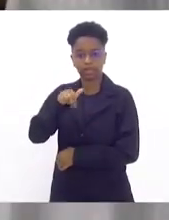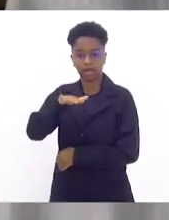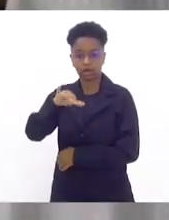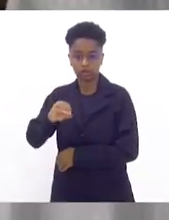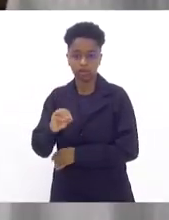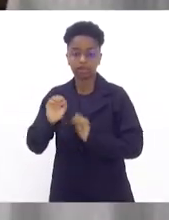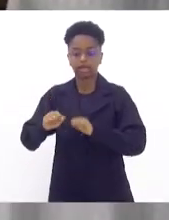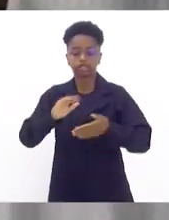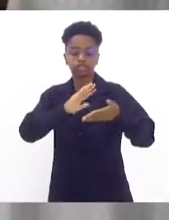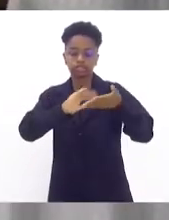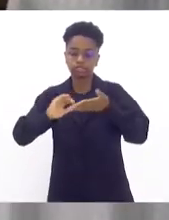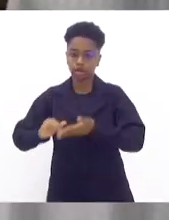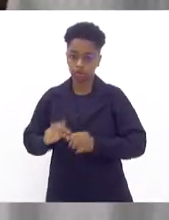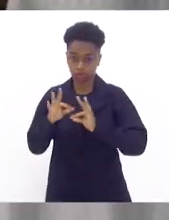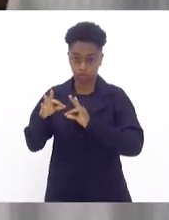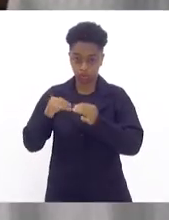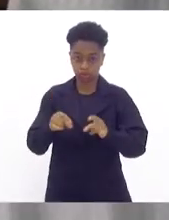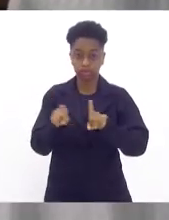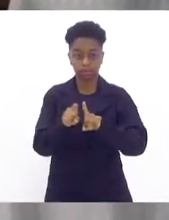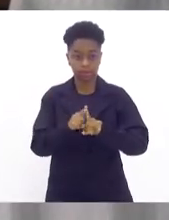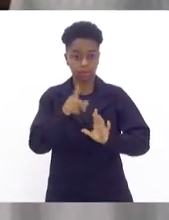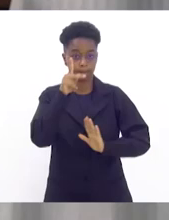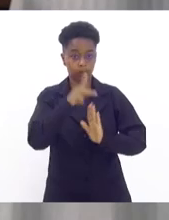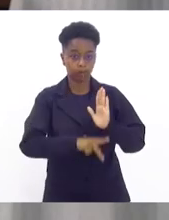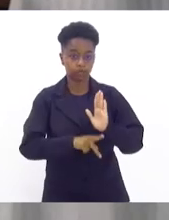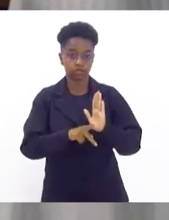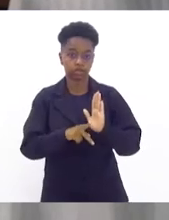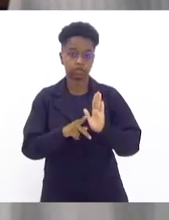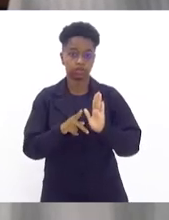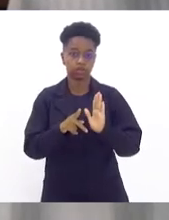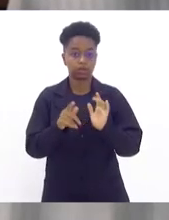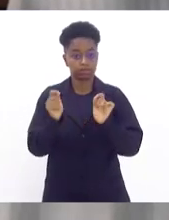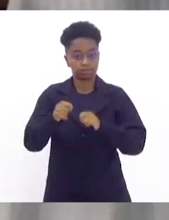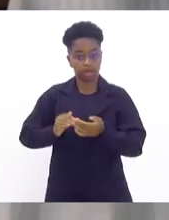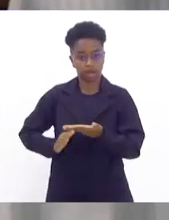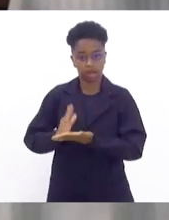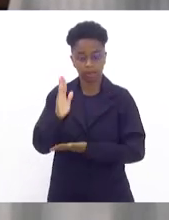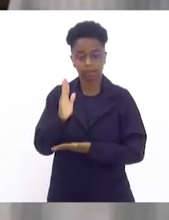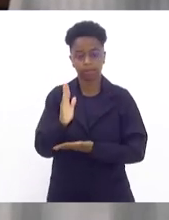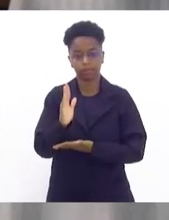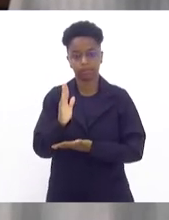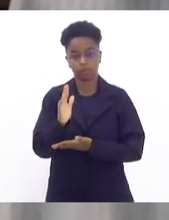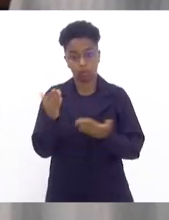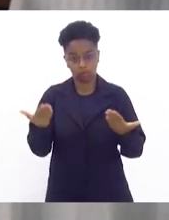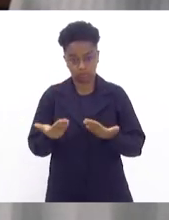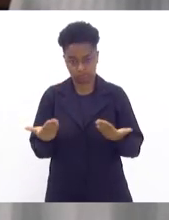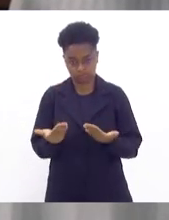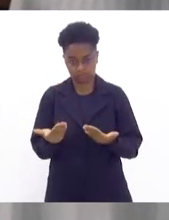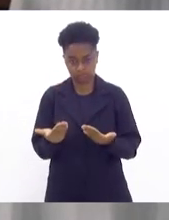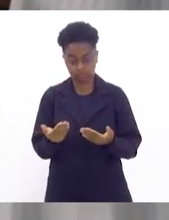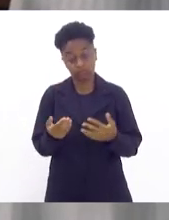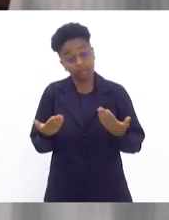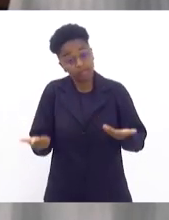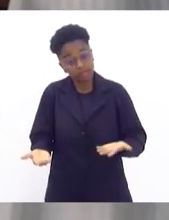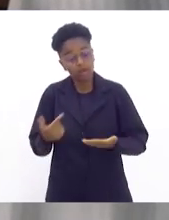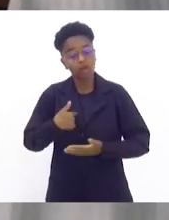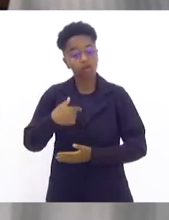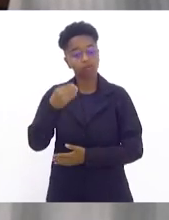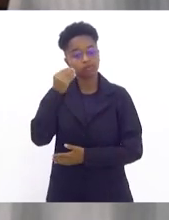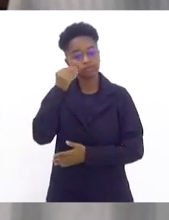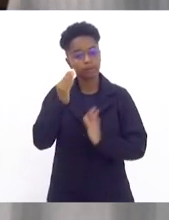fossem retiradas e o projeto fizesse ser aprovadas hoje. Então, eu queria fazer